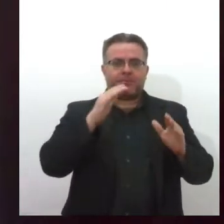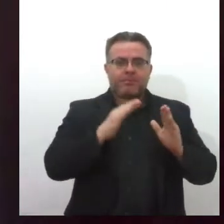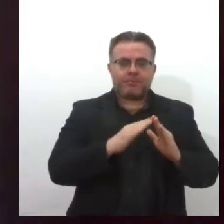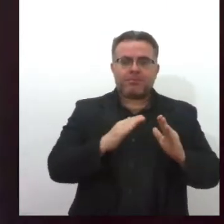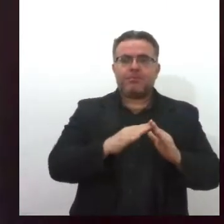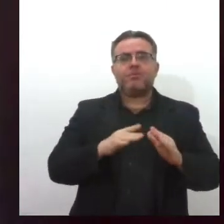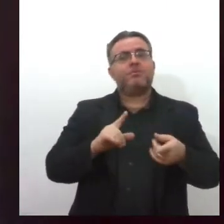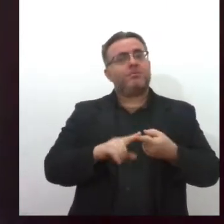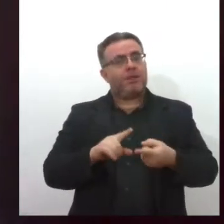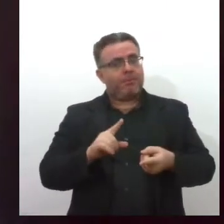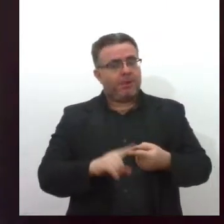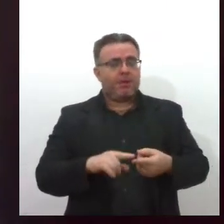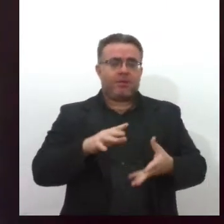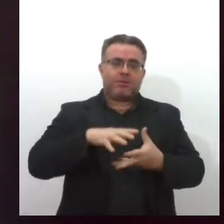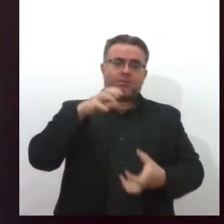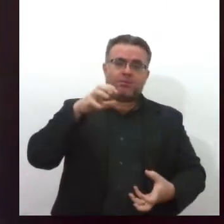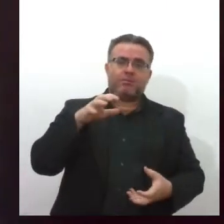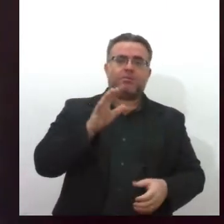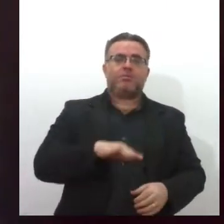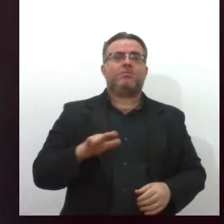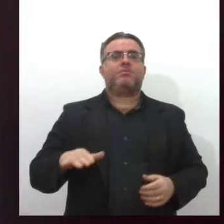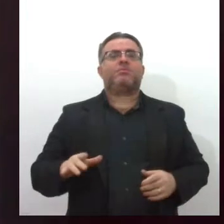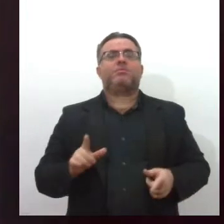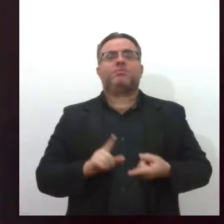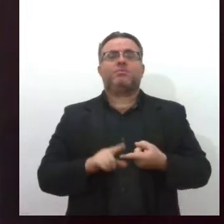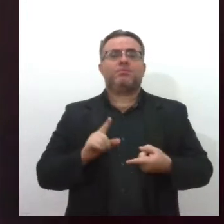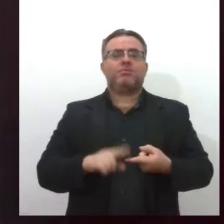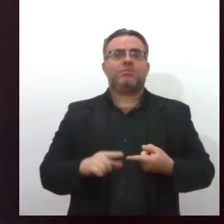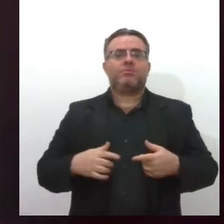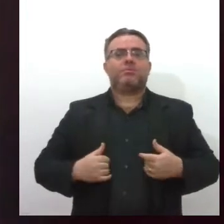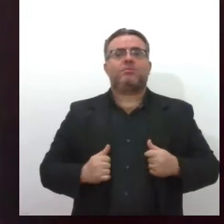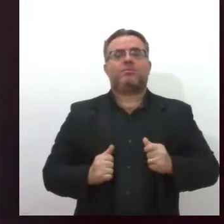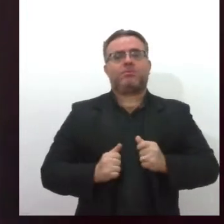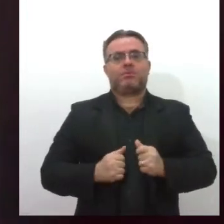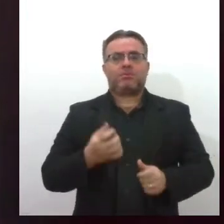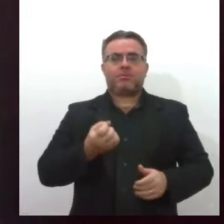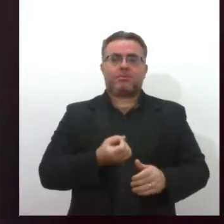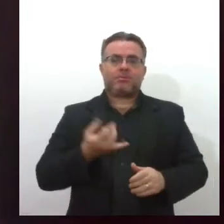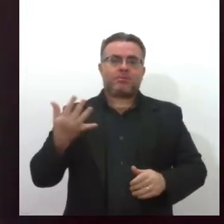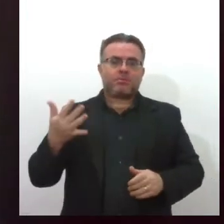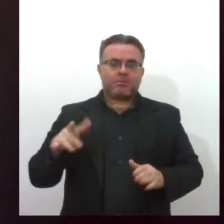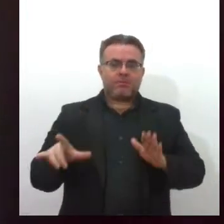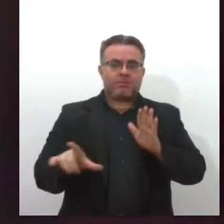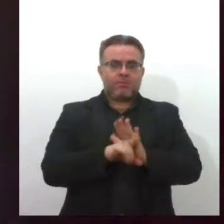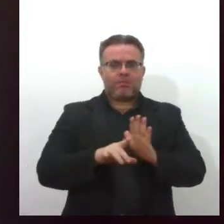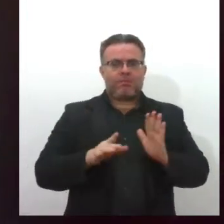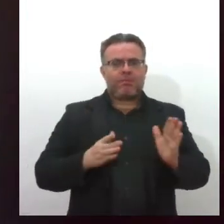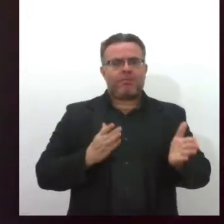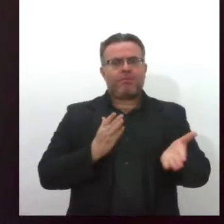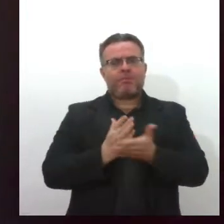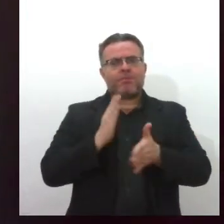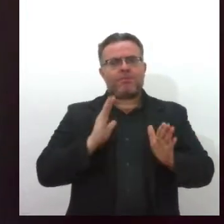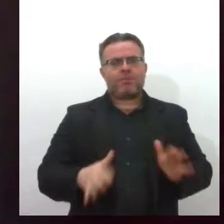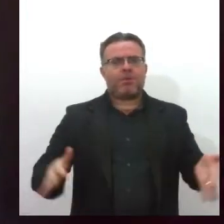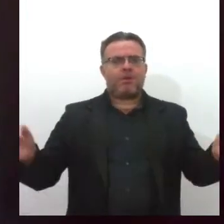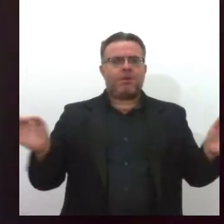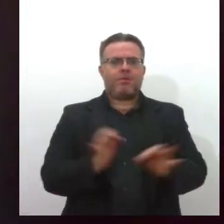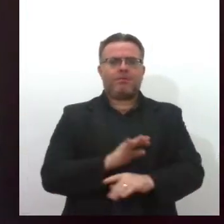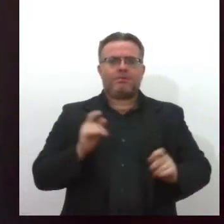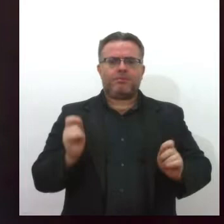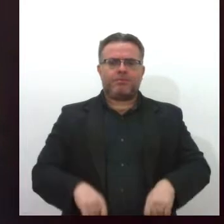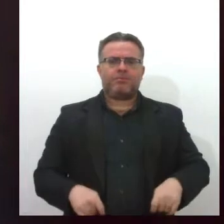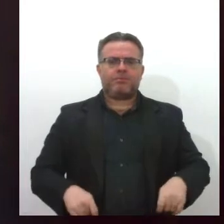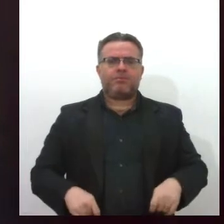contra idosos e crianças. Muitas leis também na área de saúde têm sido aprovadas, não especificamente voltadas